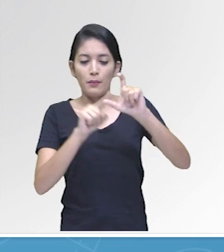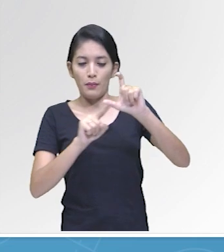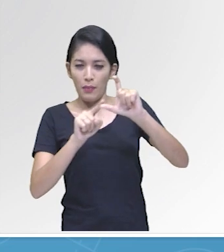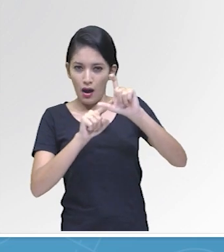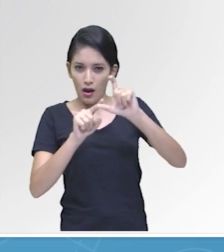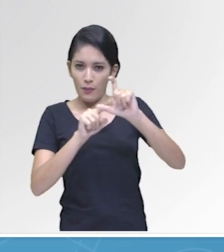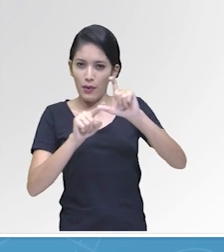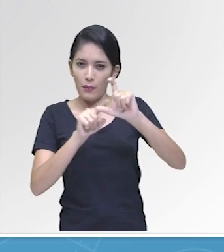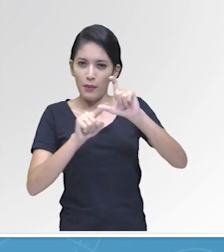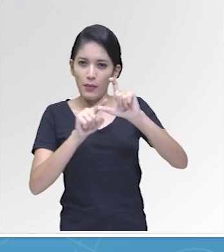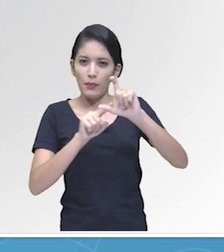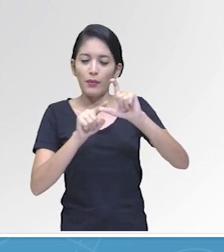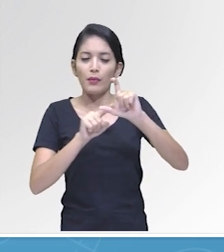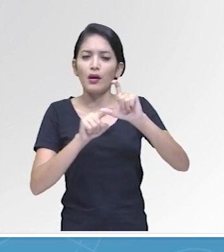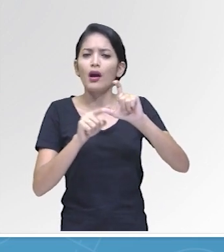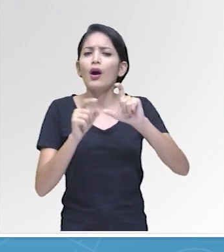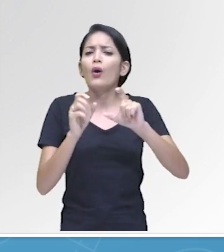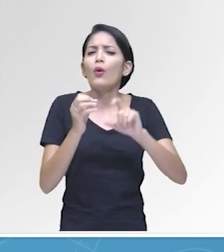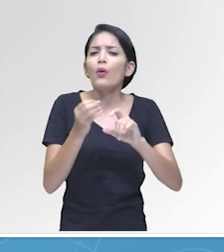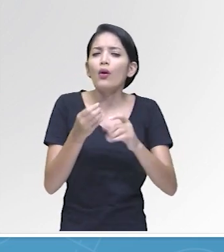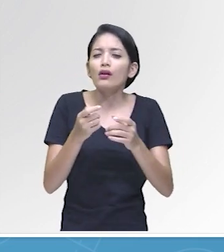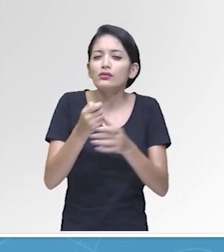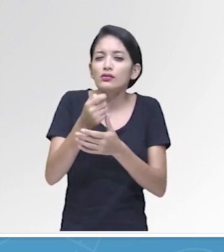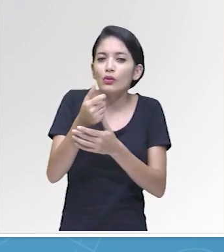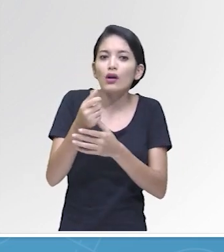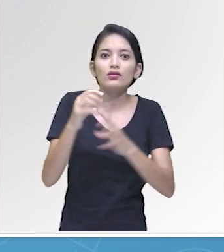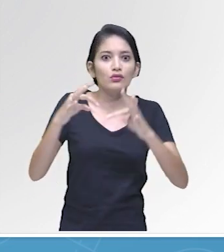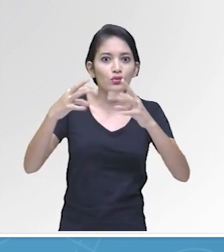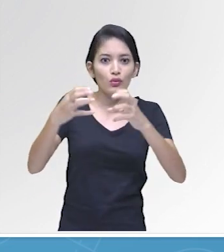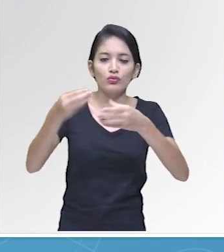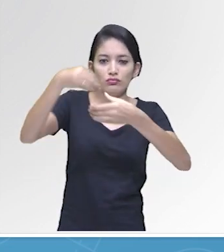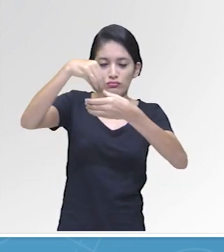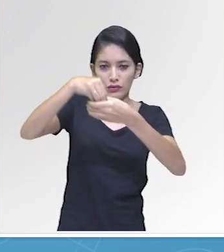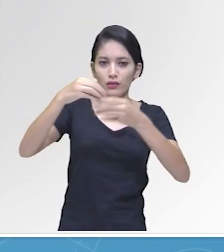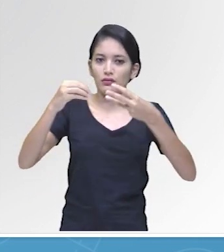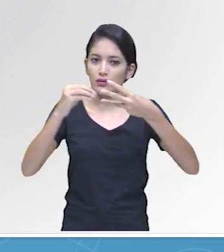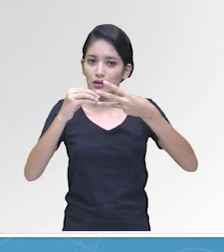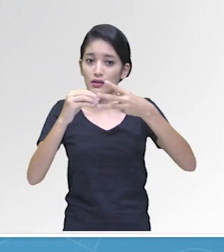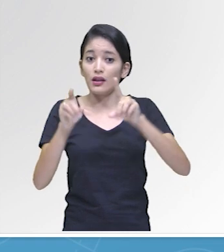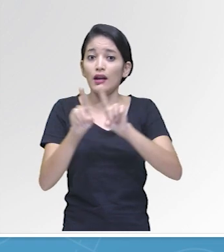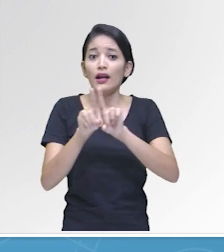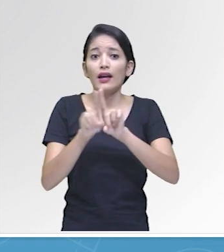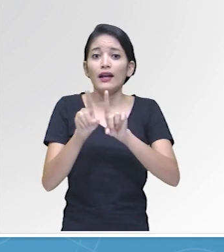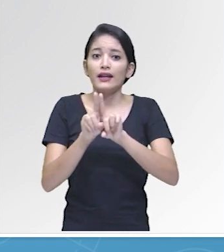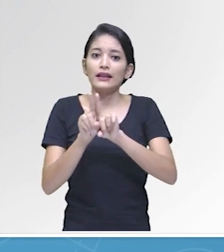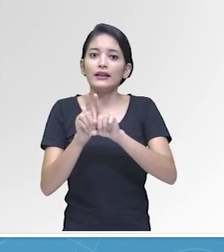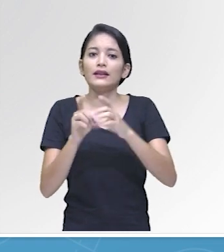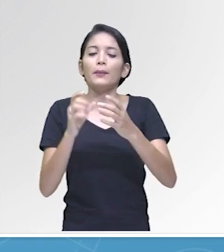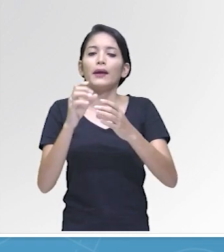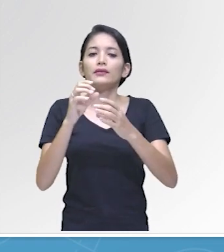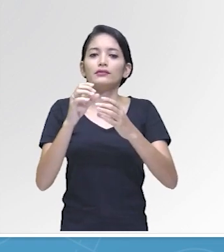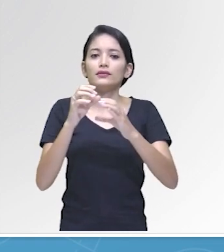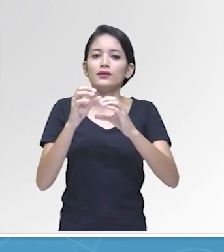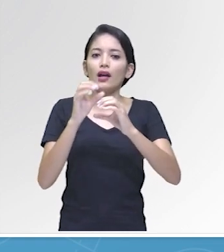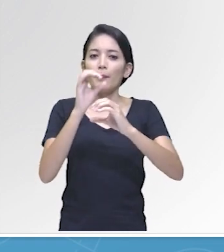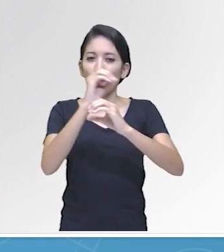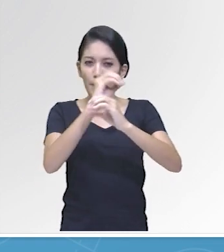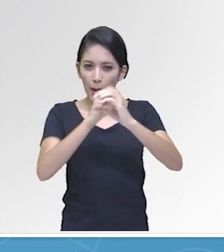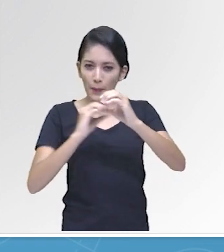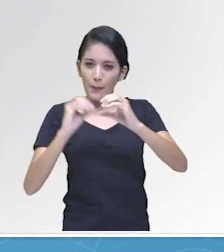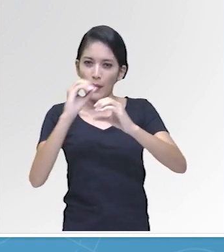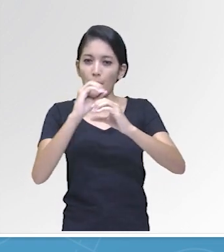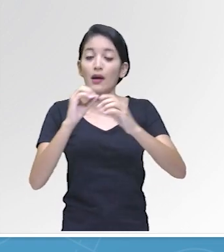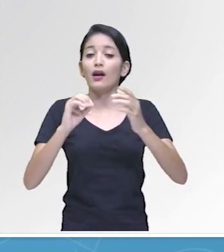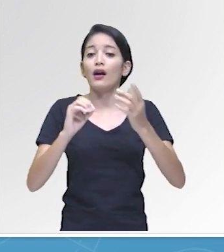ocupam quase o espaço todo da célula, e também os cloroplastos, os plastos, que são responsáveis